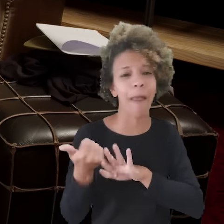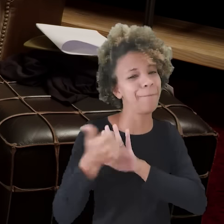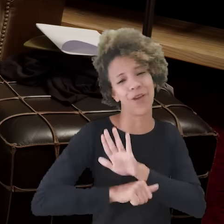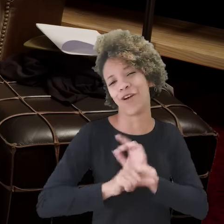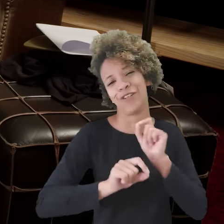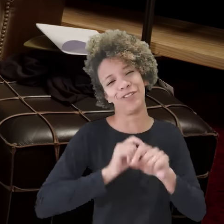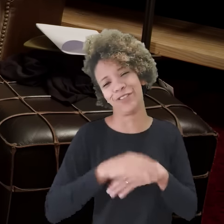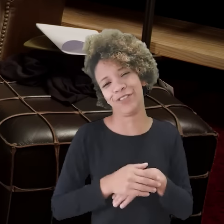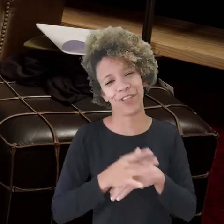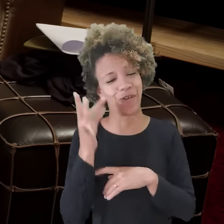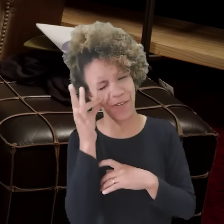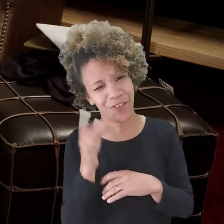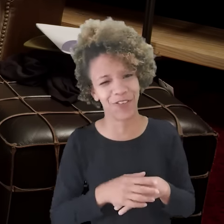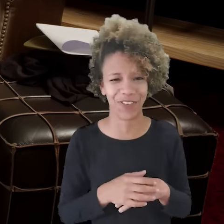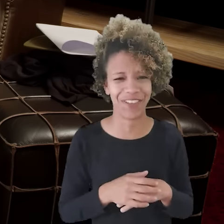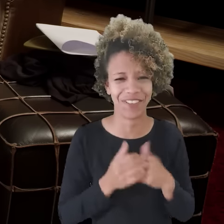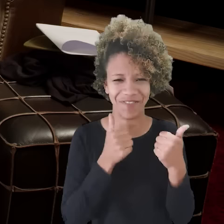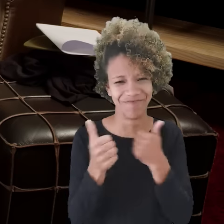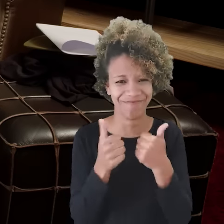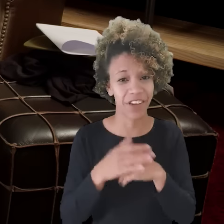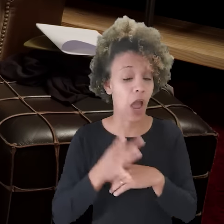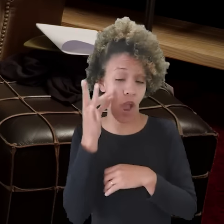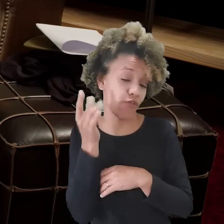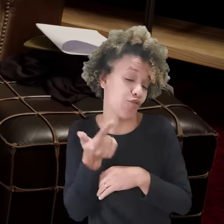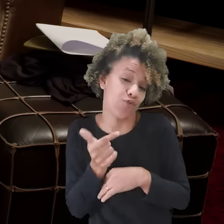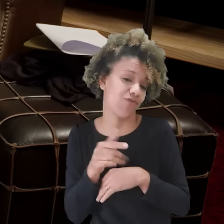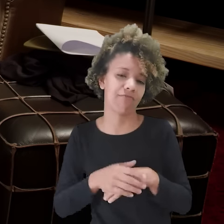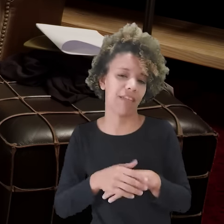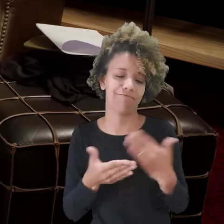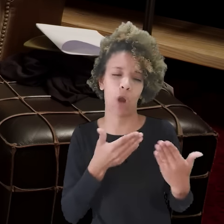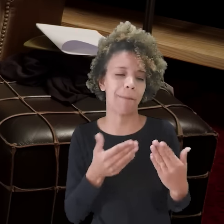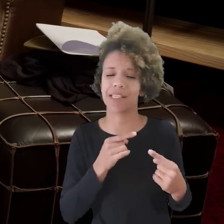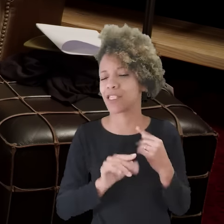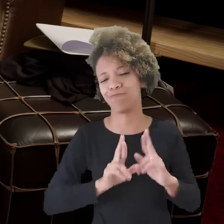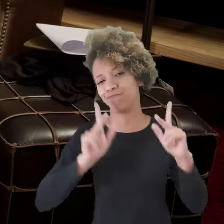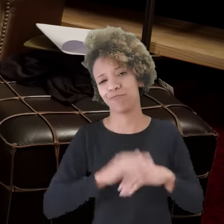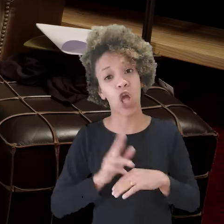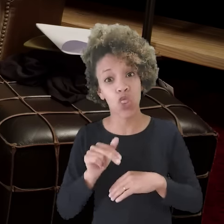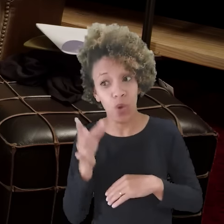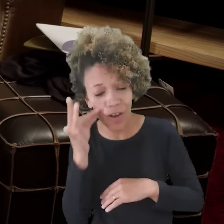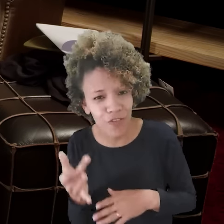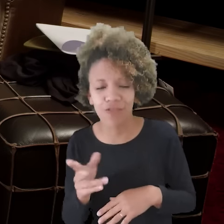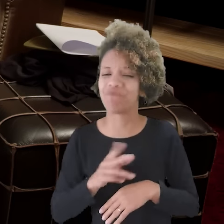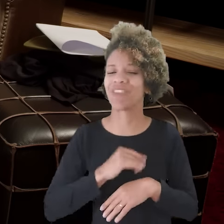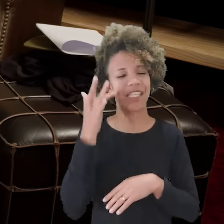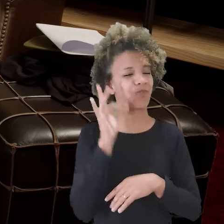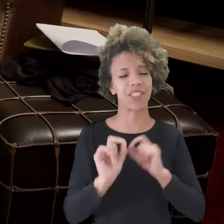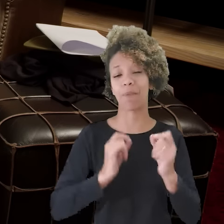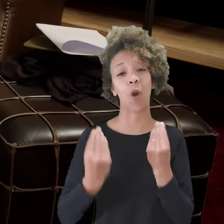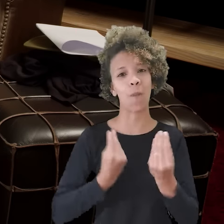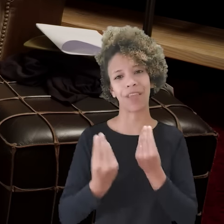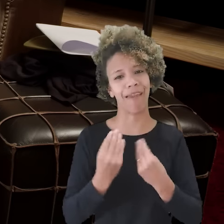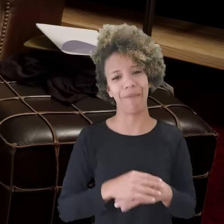infinitamente pior porque ao vivo ao vivo não tem não tem nada comparado se você nunca foi no show Deixa eu lembrar ao vivo você